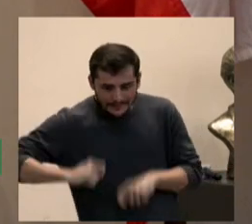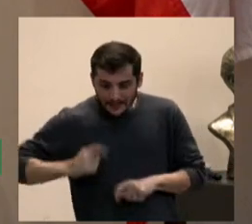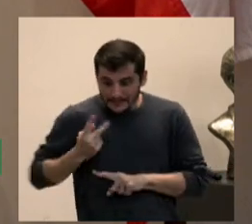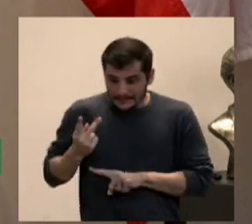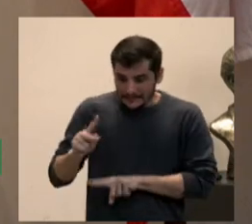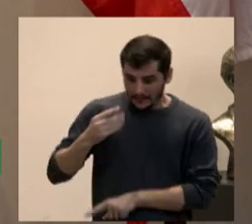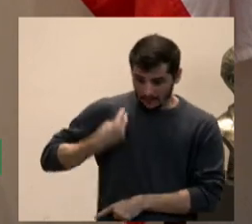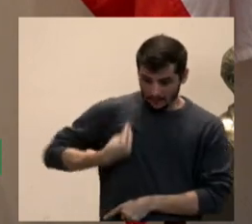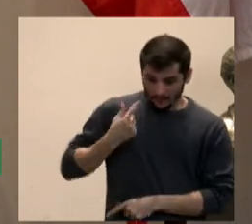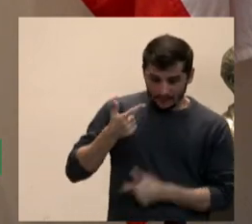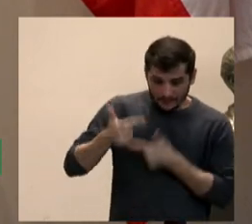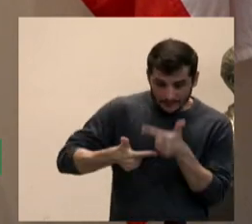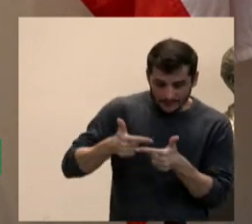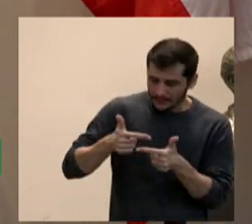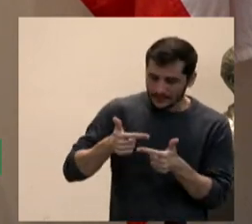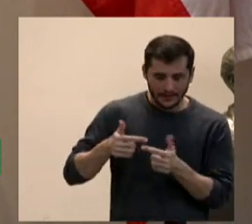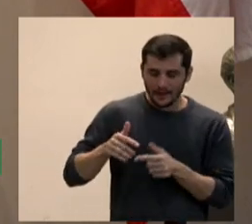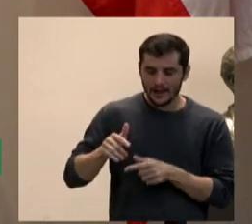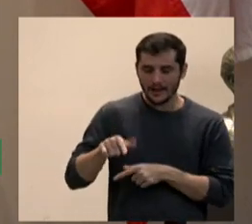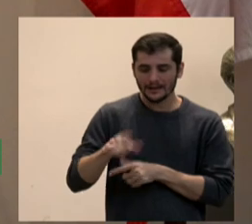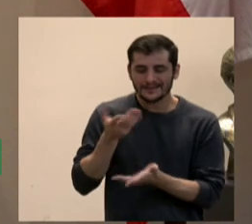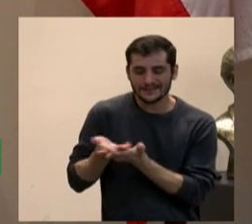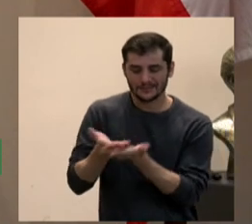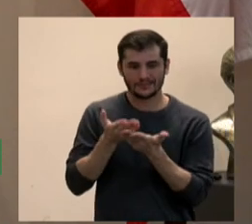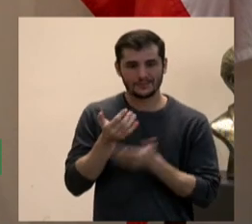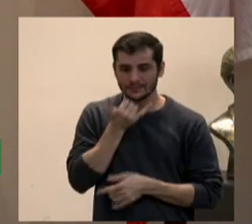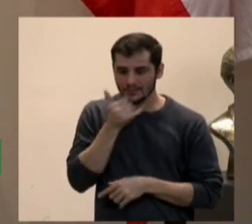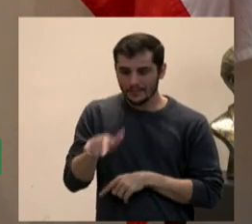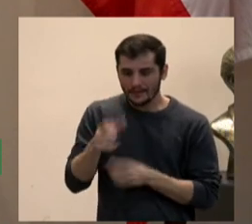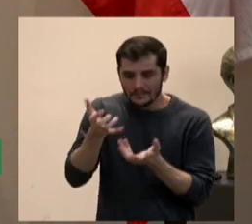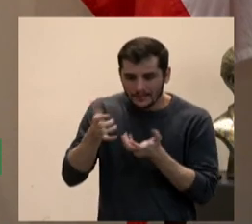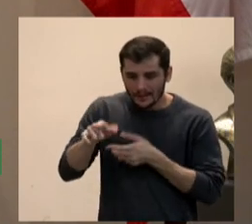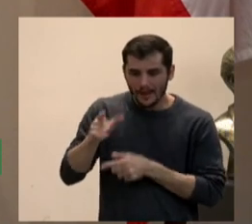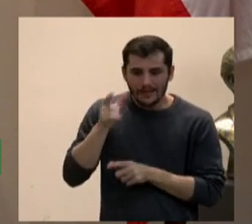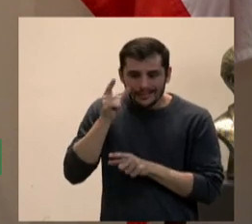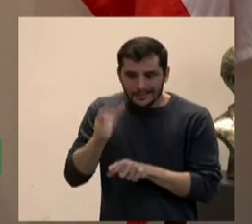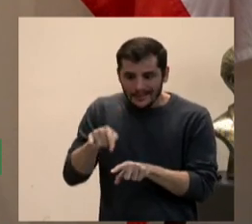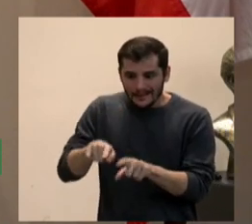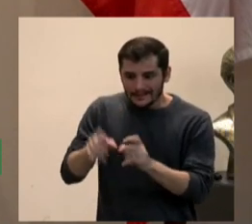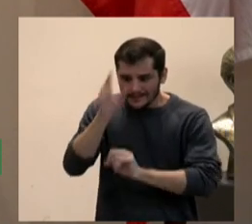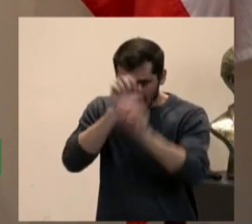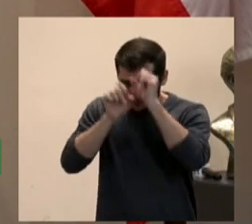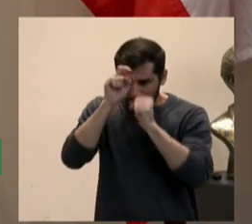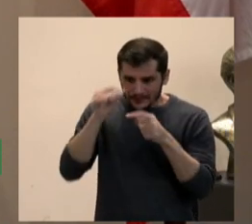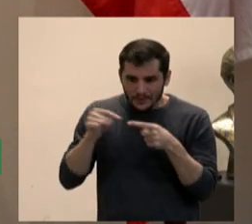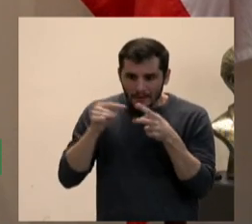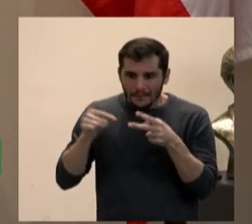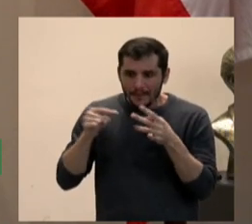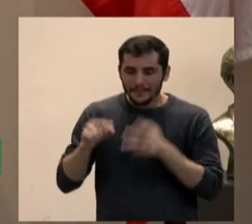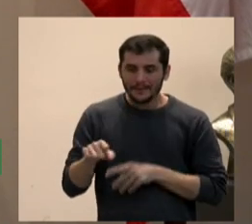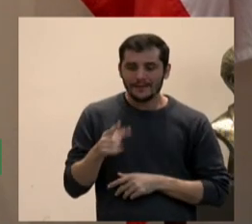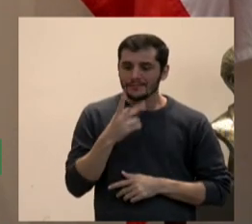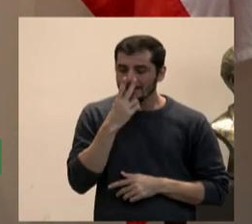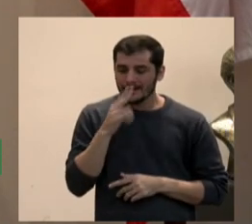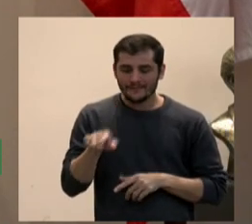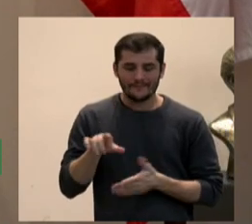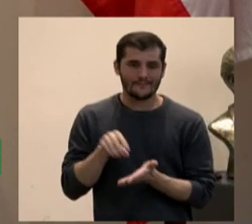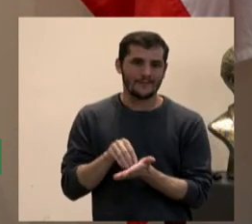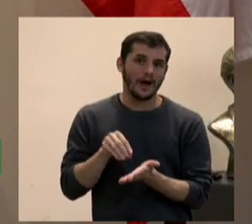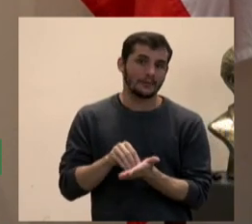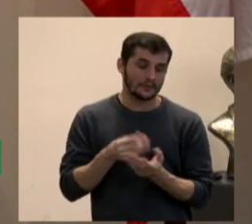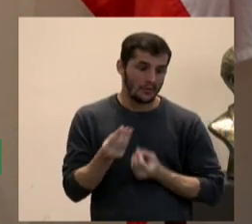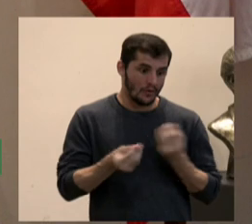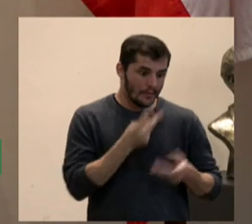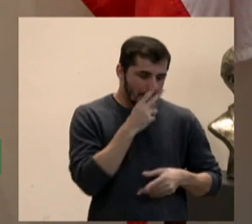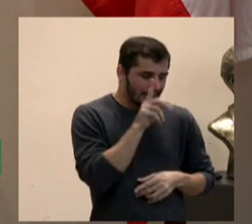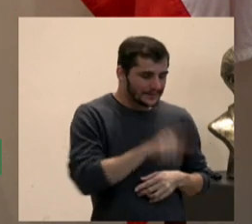escolar que lhes permitam aprender o que lhes interessa hoje. Então, a gente não está propondo nada mais, nada menos do que cumprir